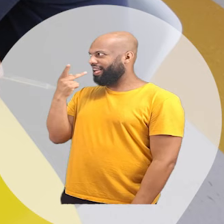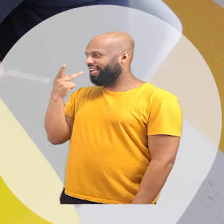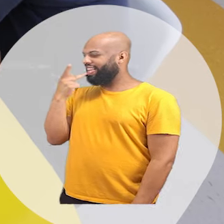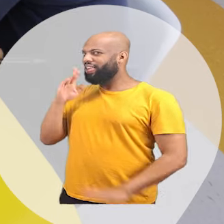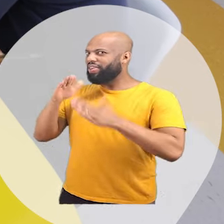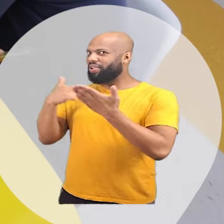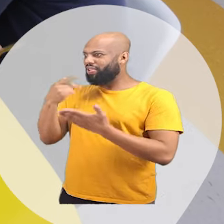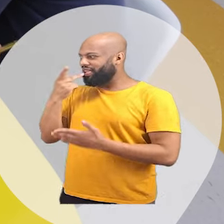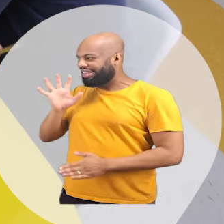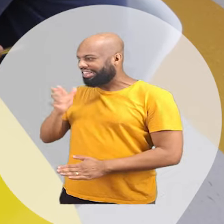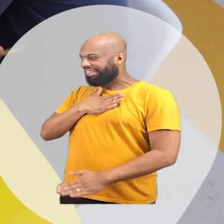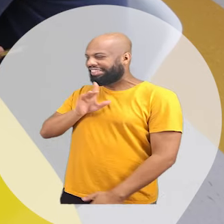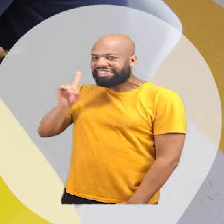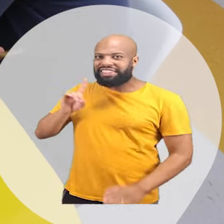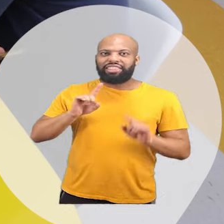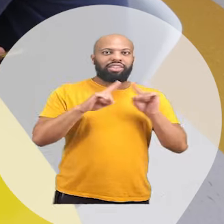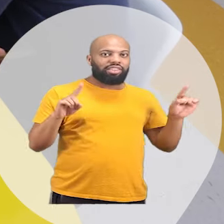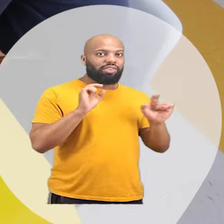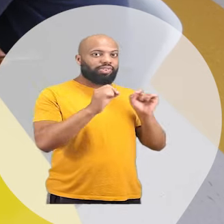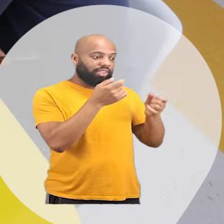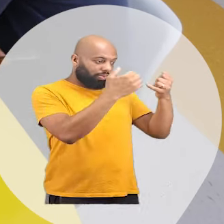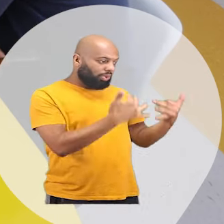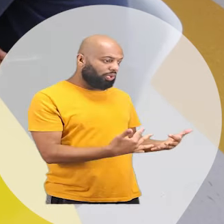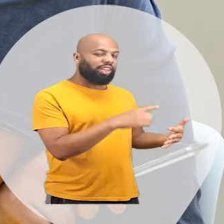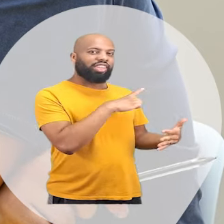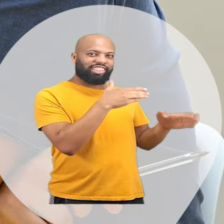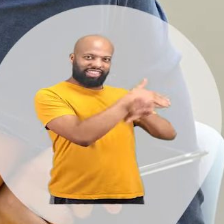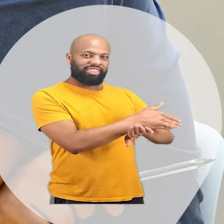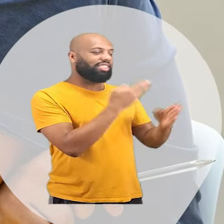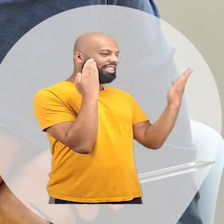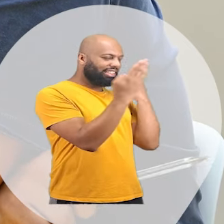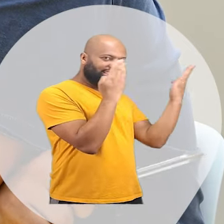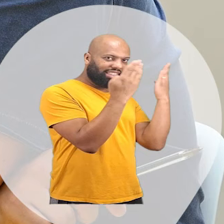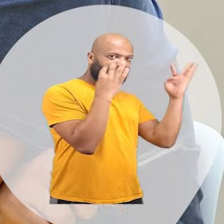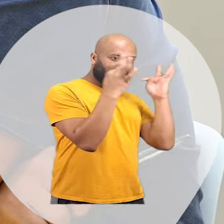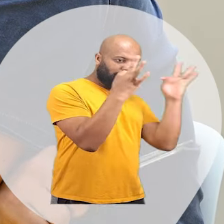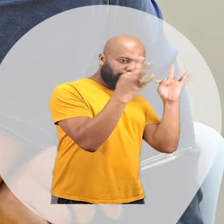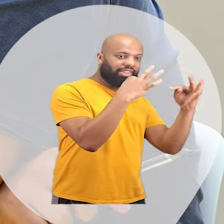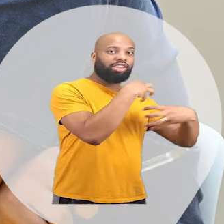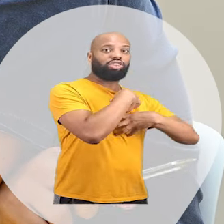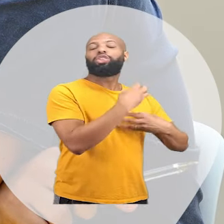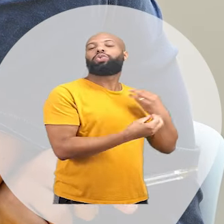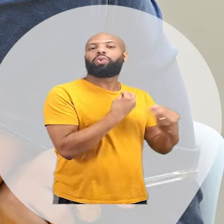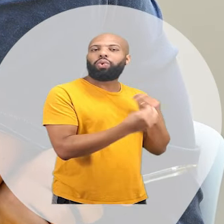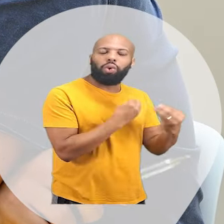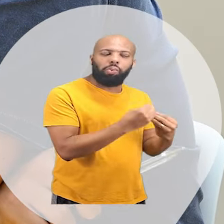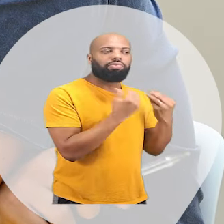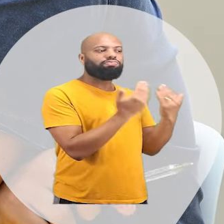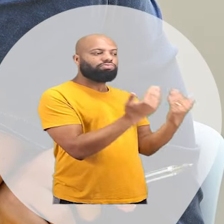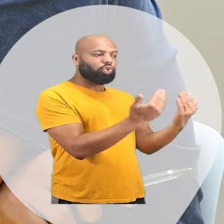que eu falei quando eu falei isso exato que você tinha vindo da terapia e que você tava